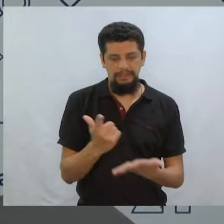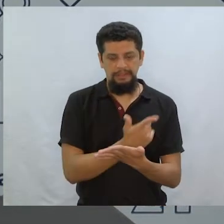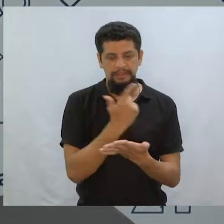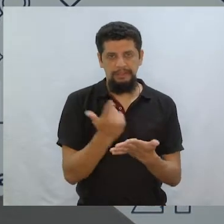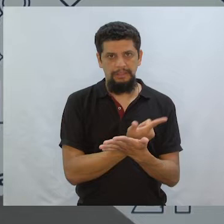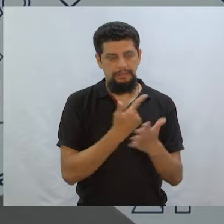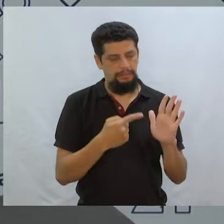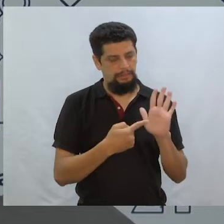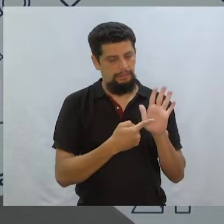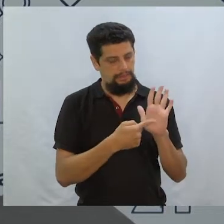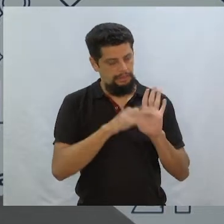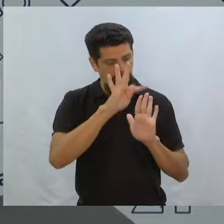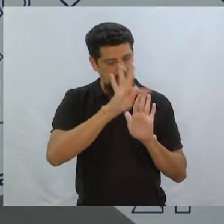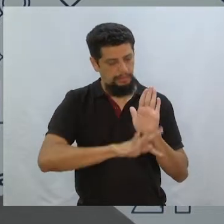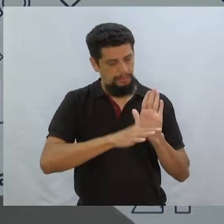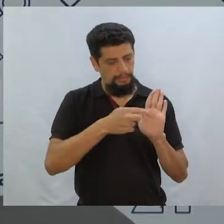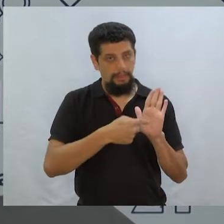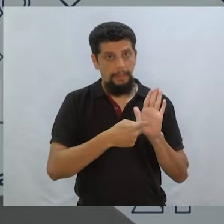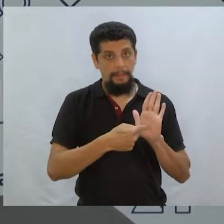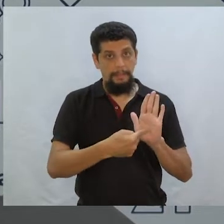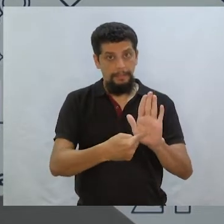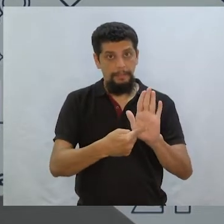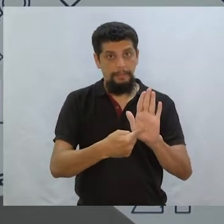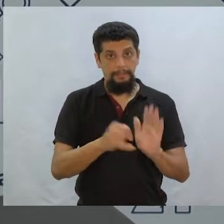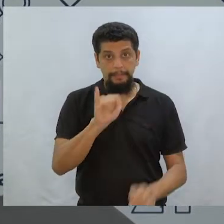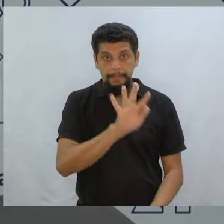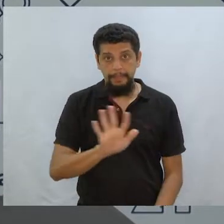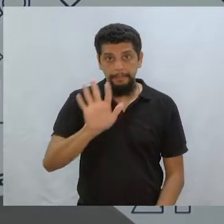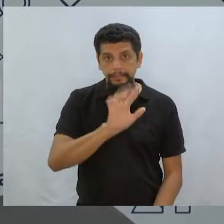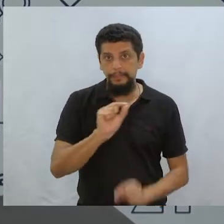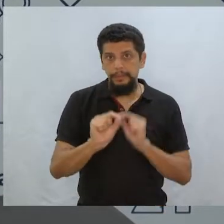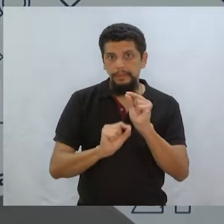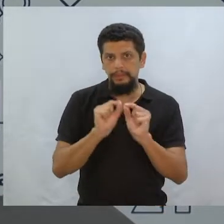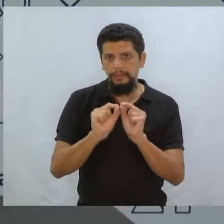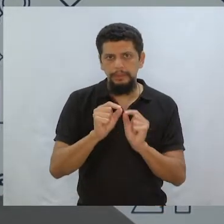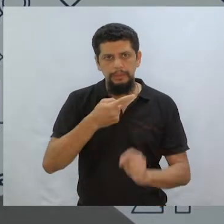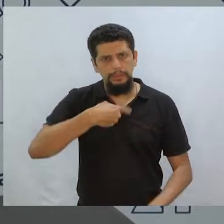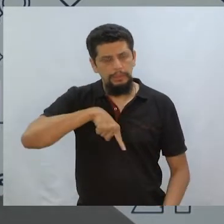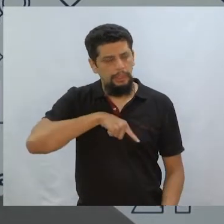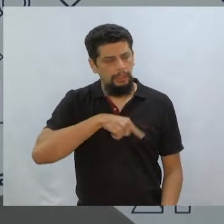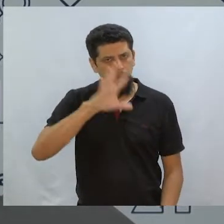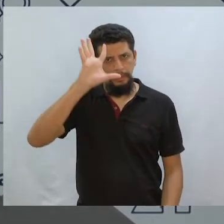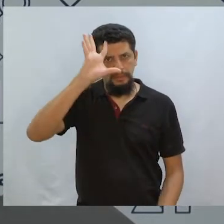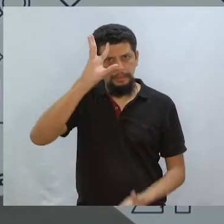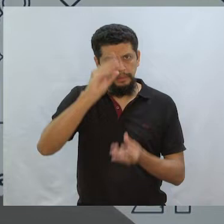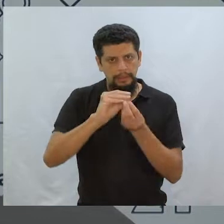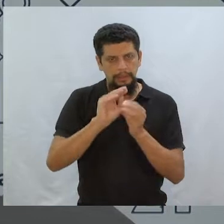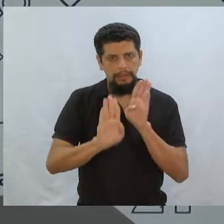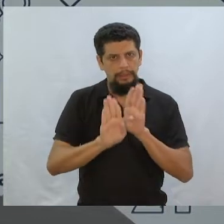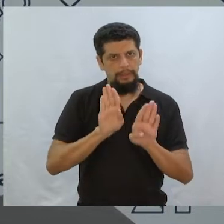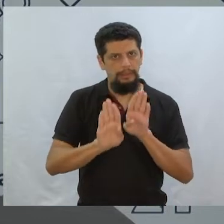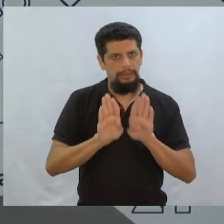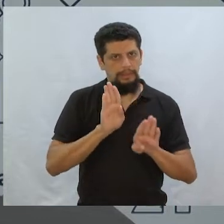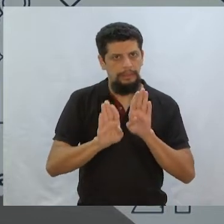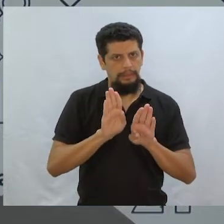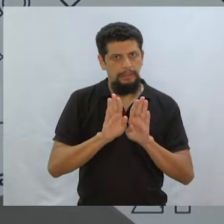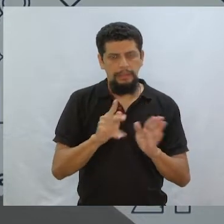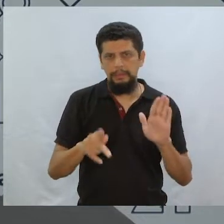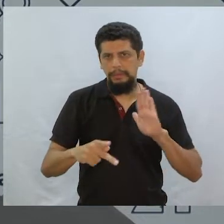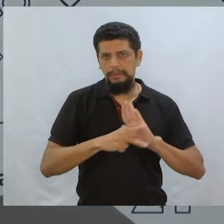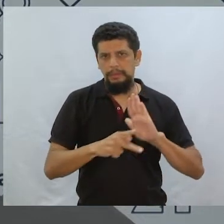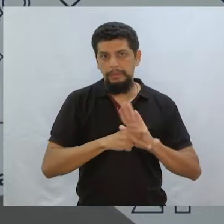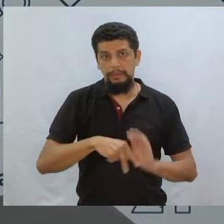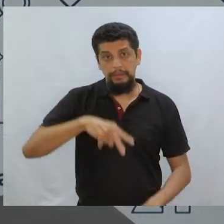não somente o texto escrito mas as imagens que vão fazer o quê a gente compreender às vezes muito mais a